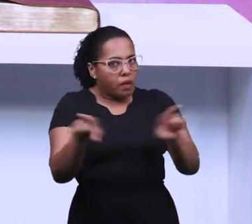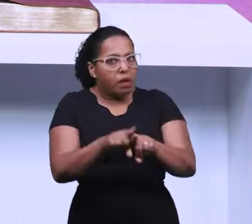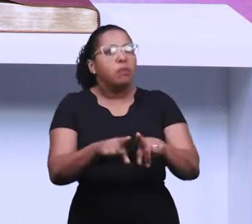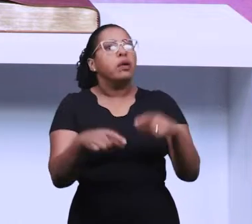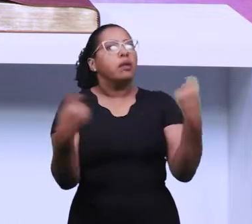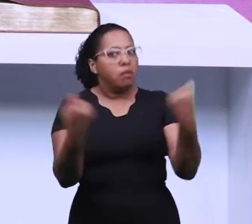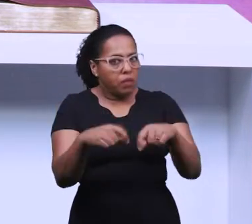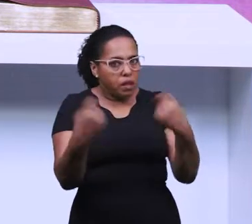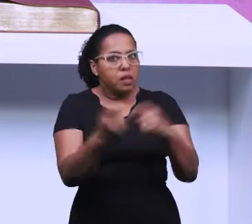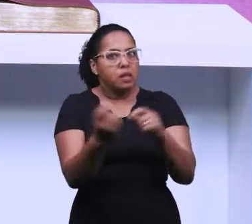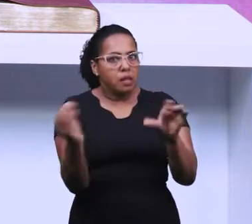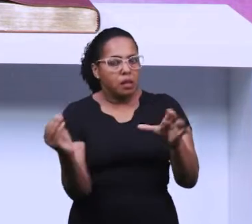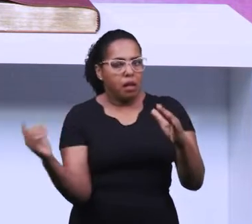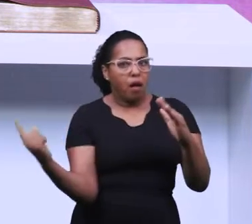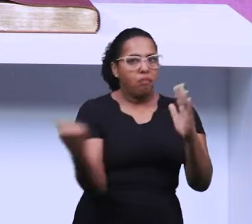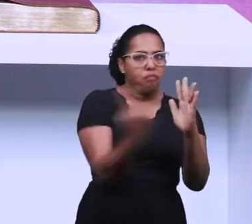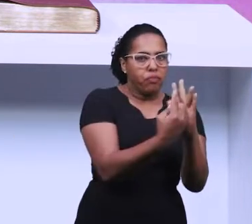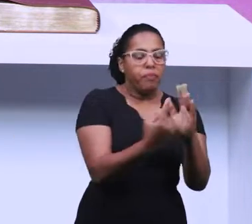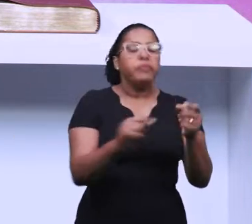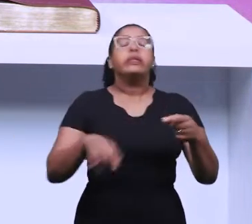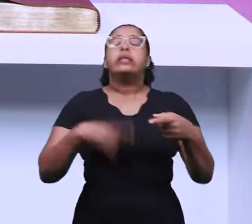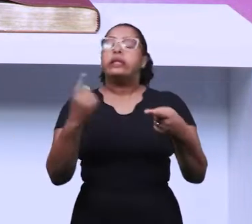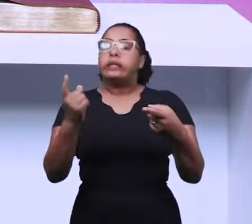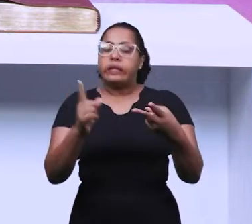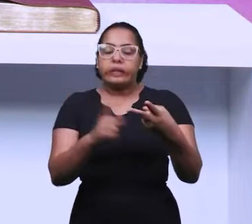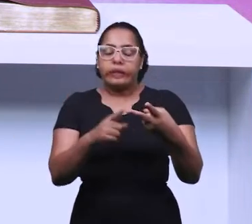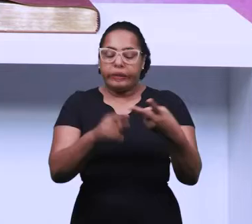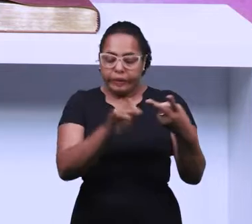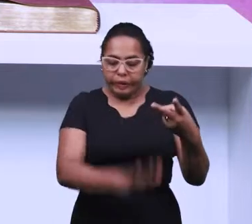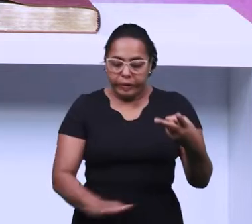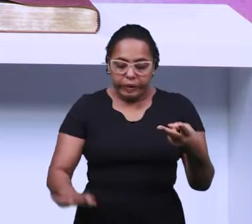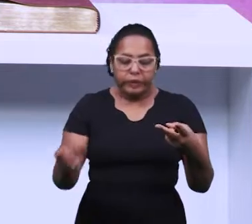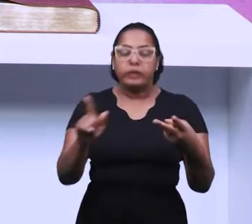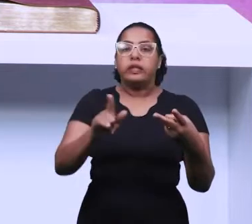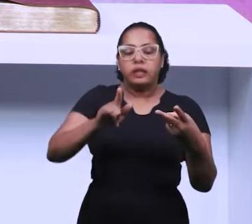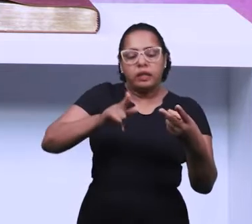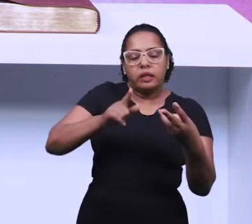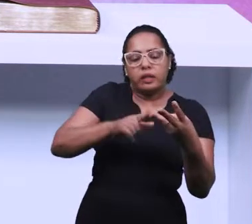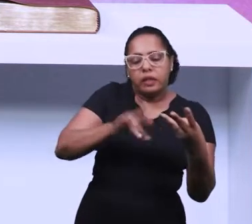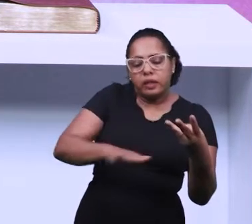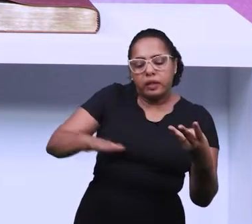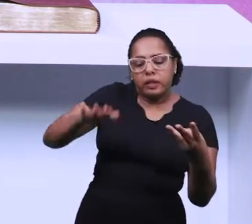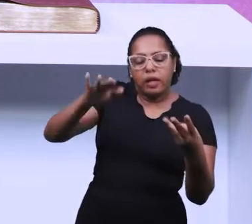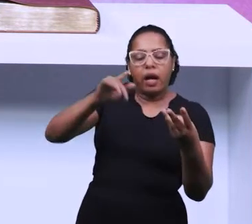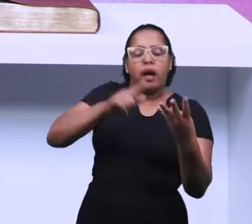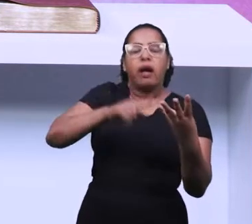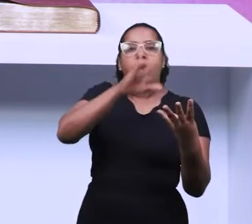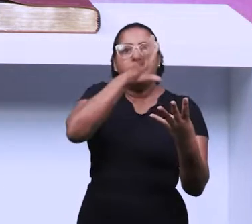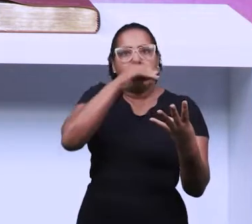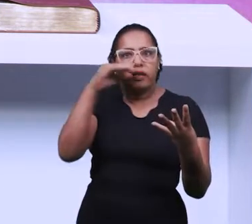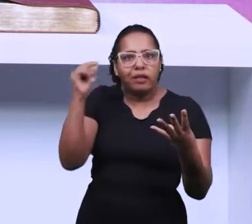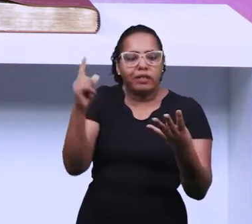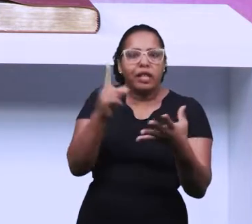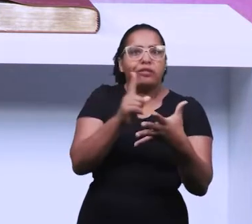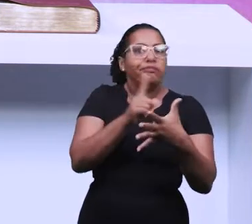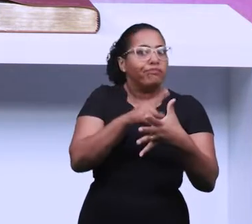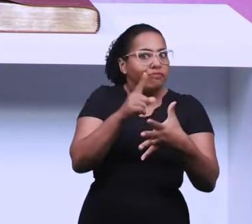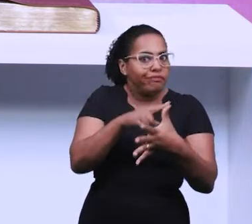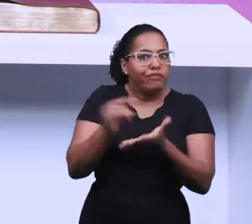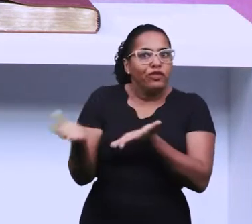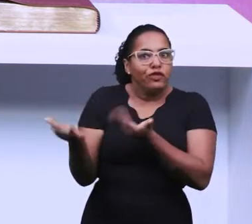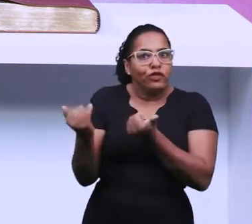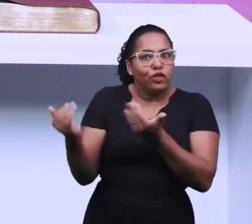consideradas. Nós temos as crianças menores, intermediários, os adolescentes, os jovens,